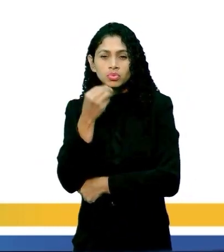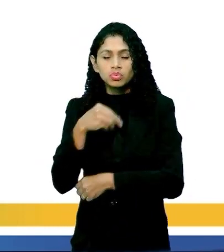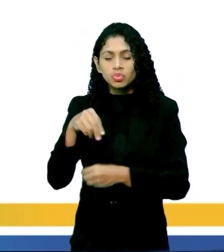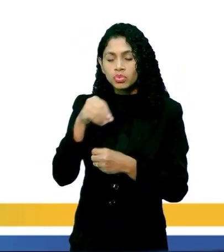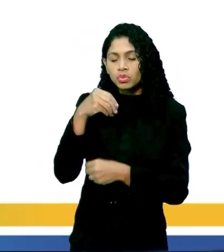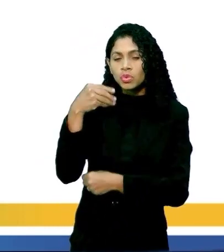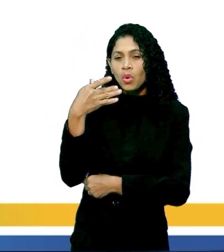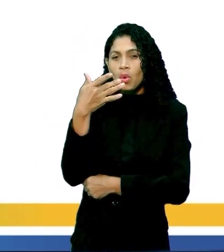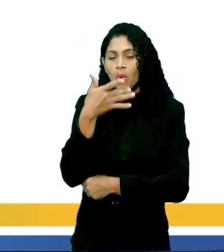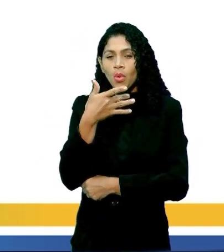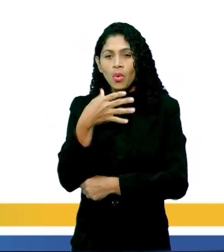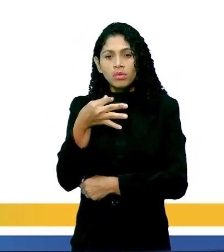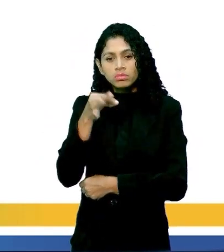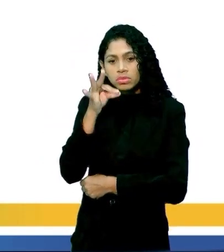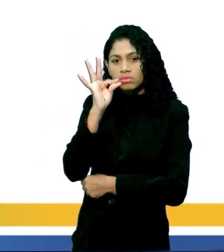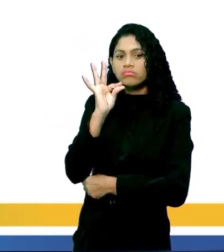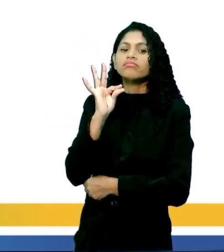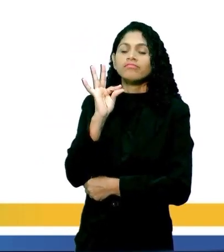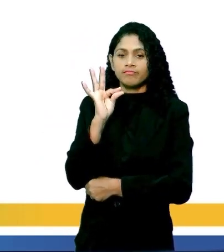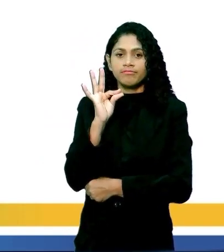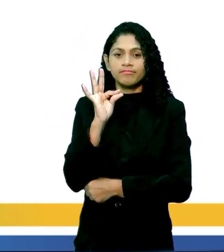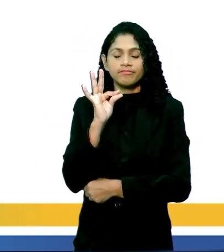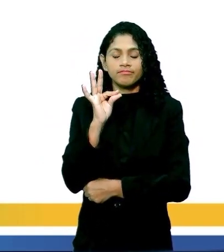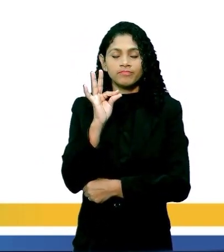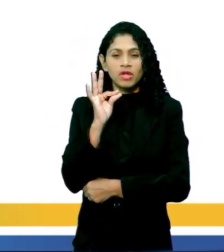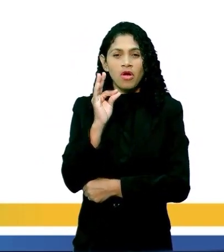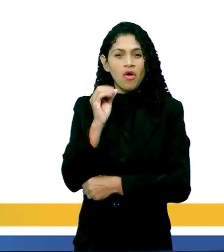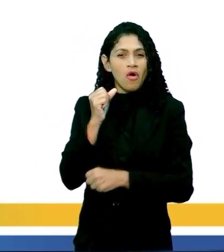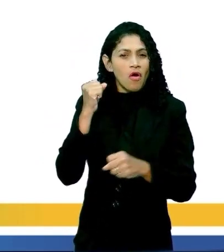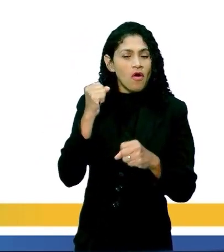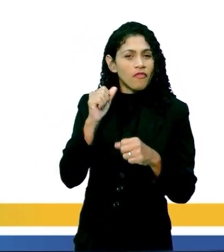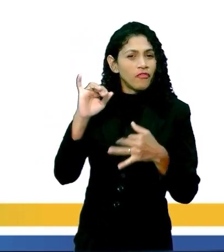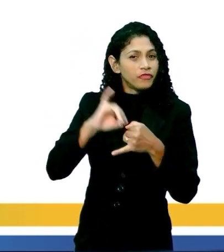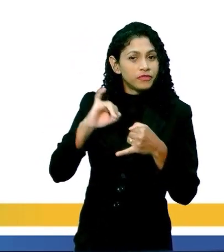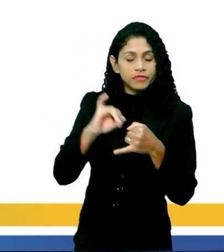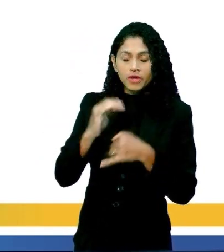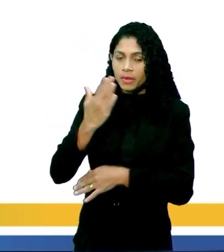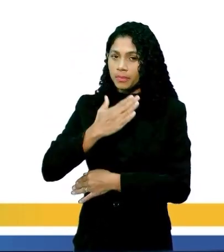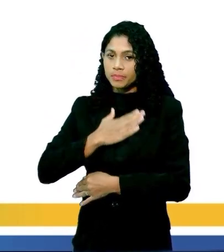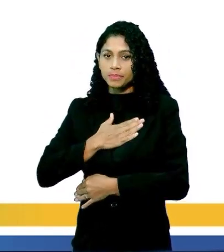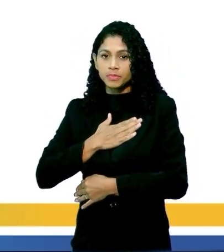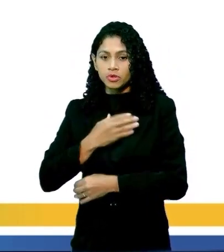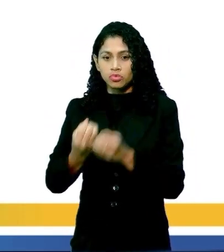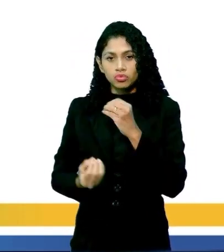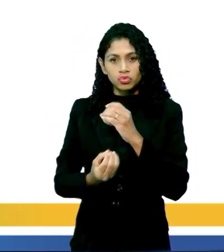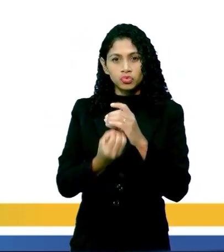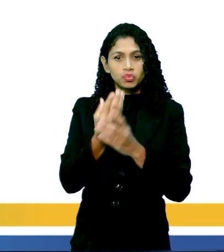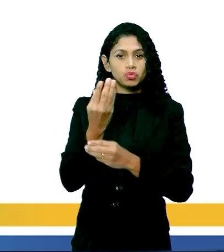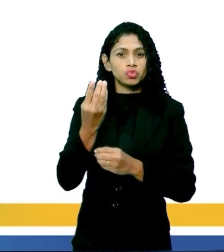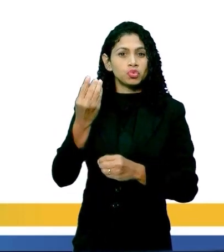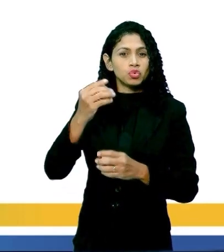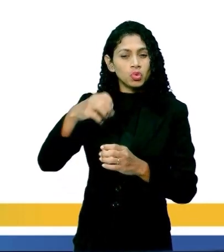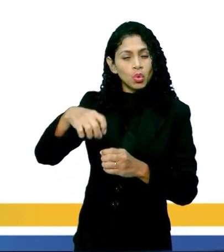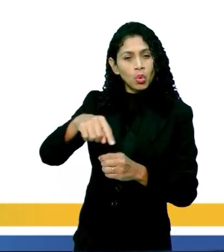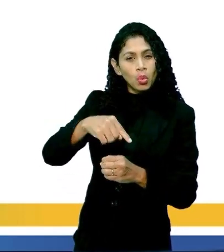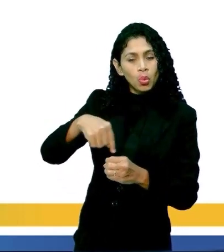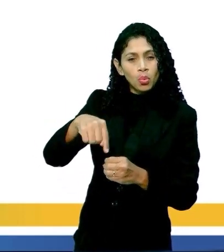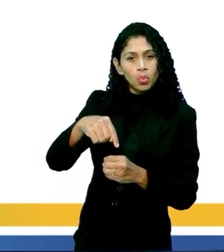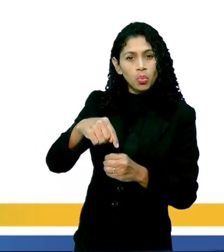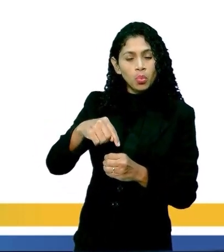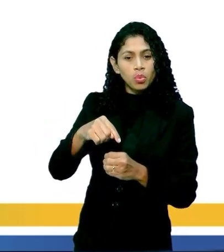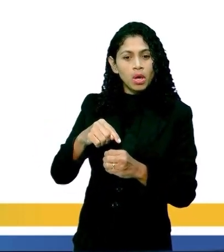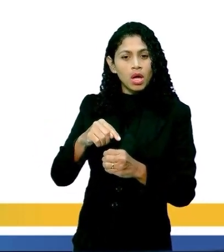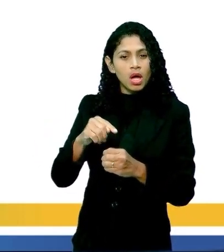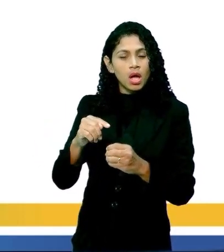nesta manhã de Ipanema não foi produzido por mim, nem surgiu dentro do açucareiro por milagre.